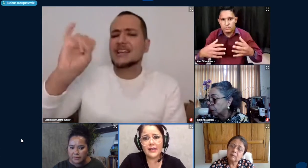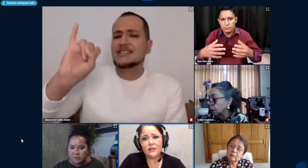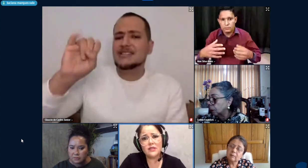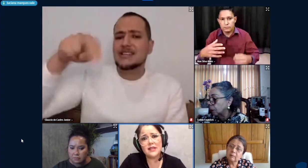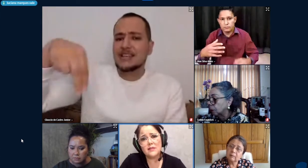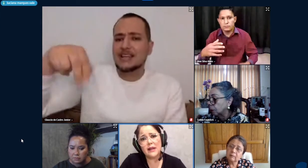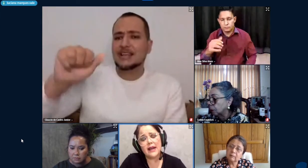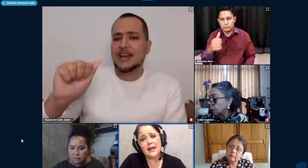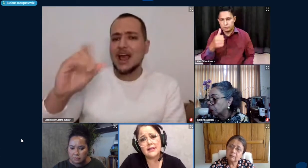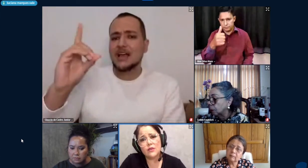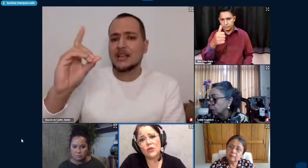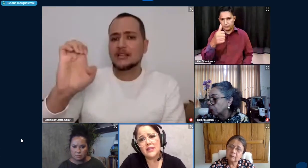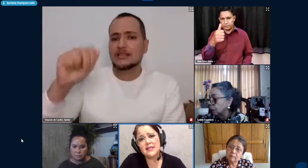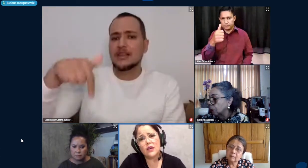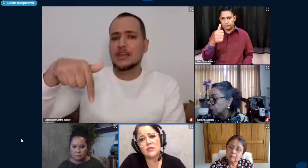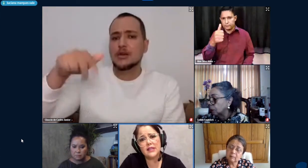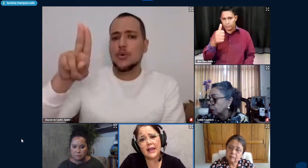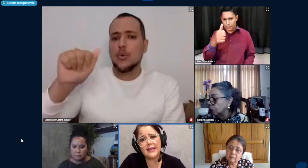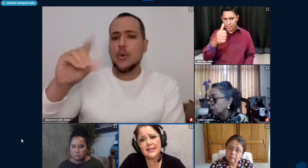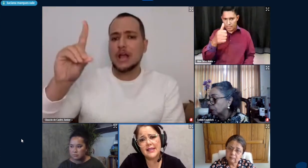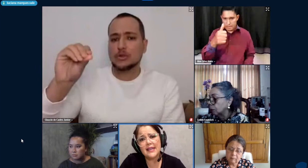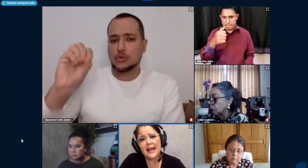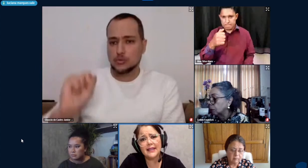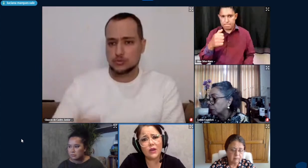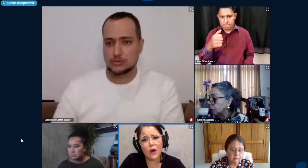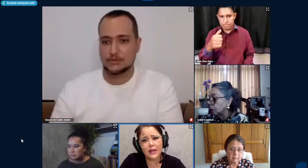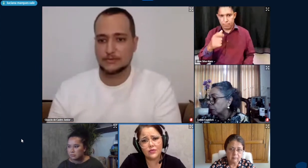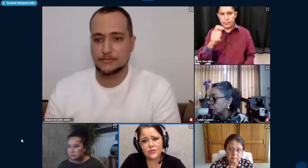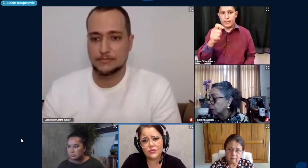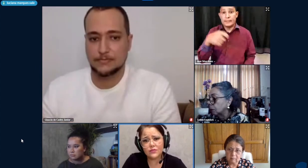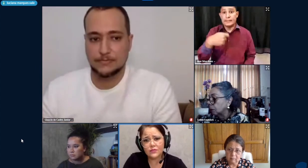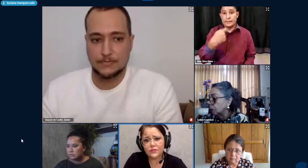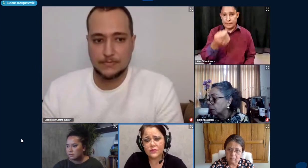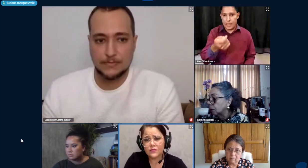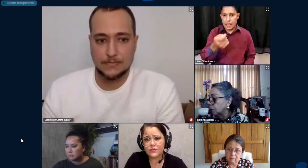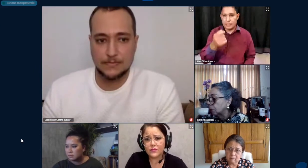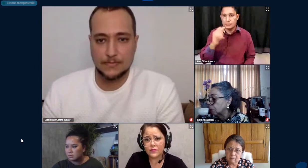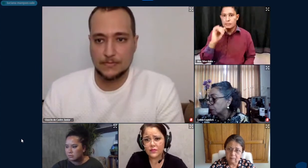Então, eu gostaria que você explicasse o que são os sinais inadequados.